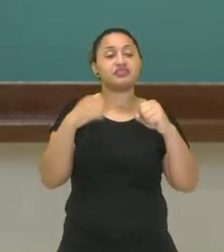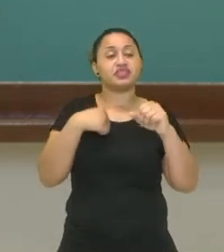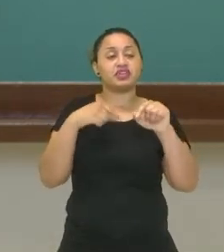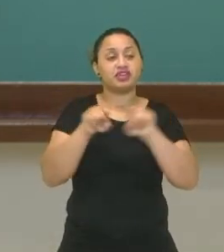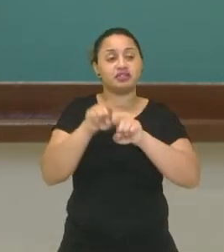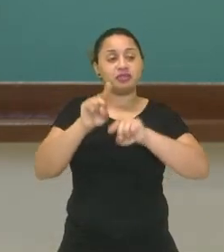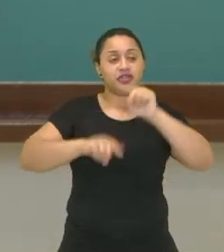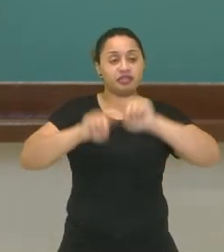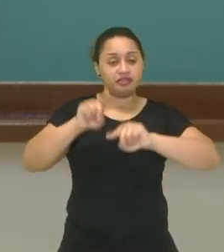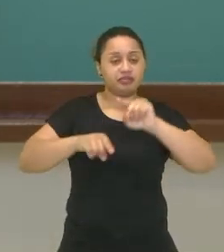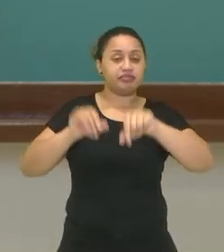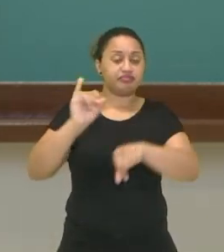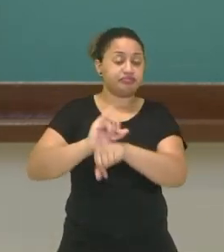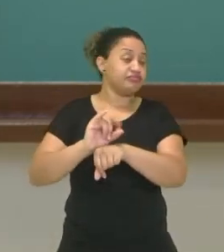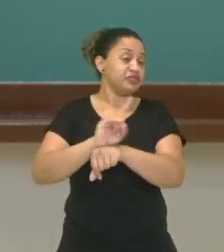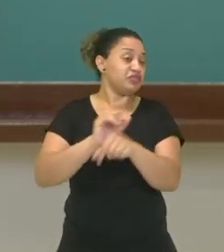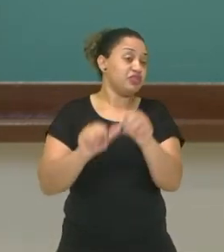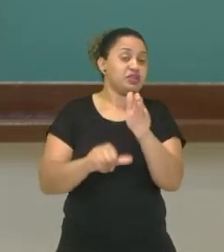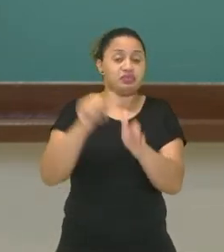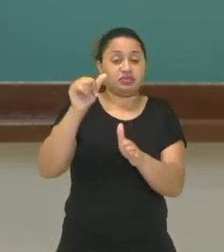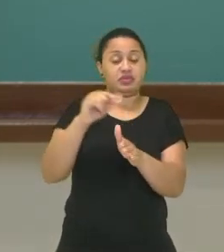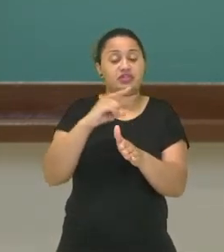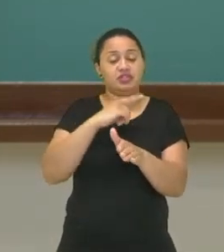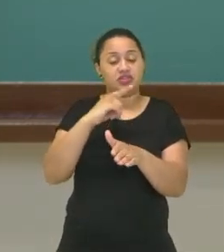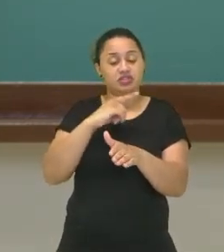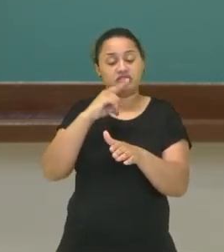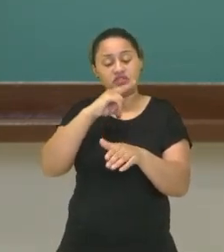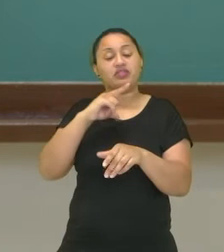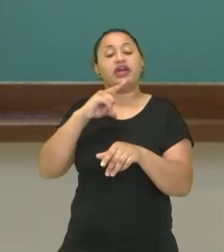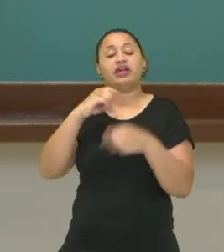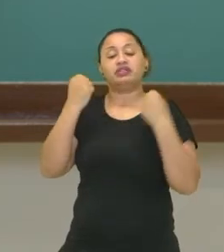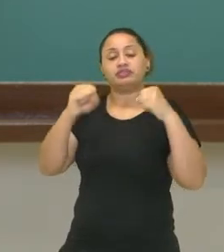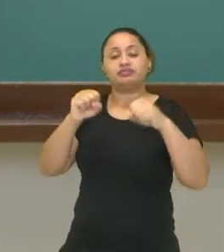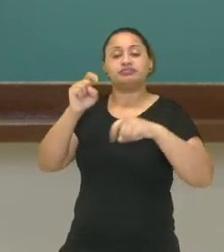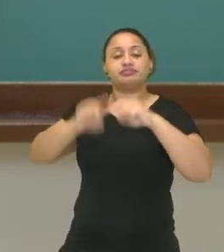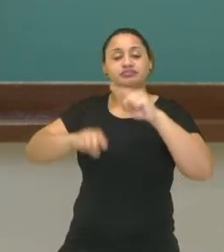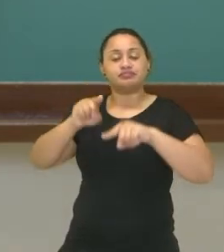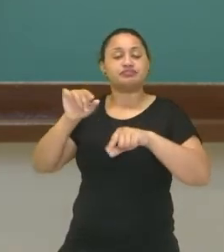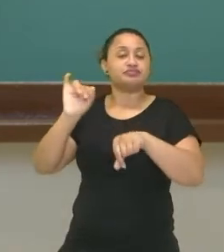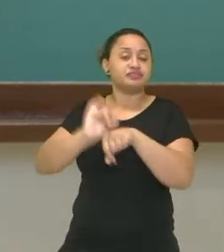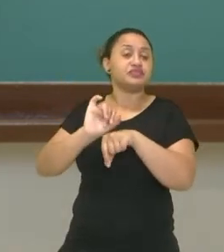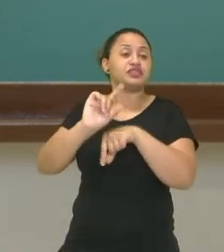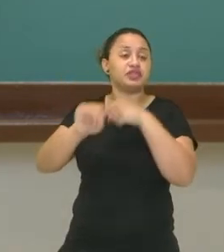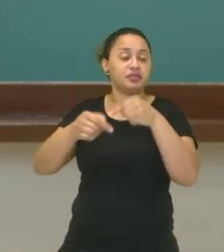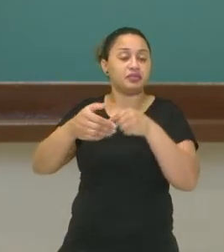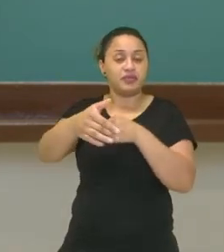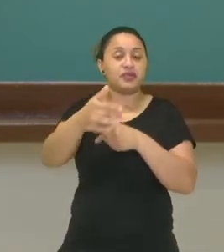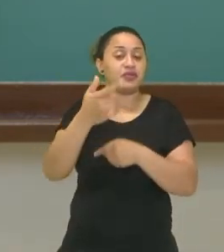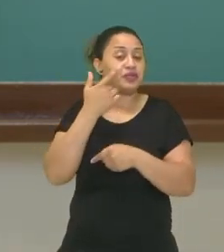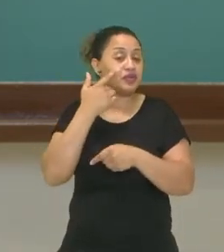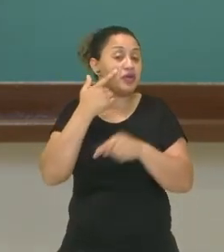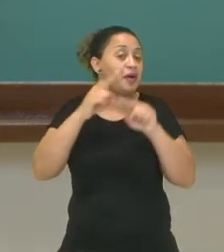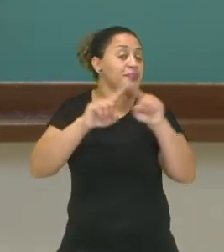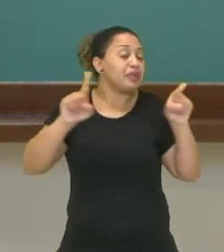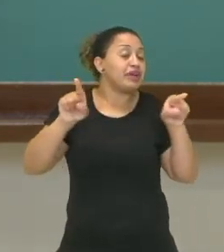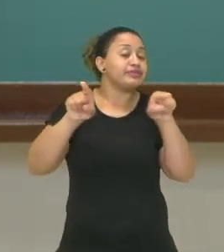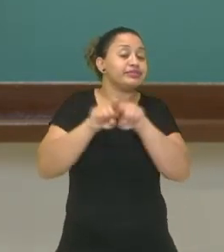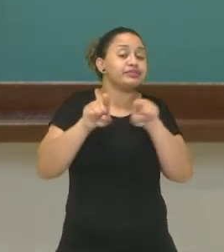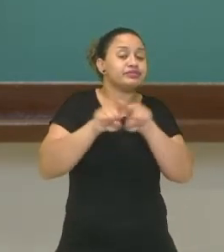aparelhos. Eles não foram os precursores da ginástica com aparelhos, como nós vamos ver para frente, mas eles